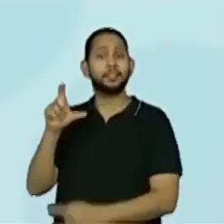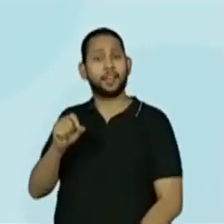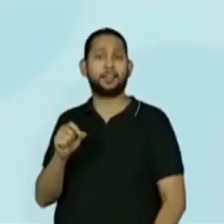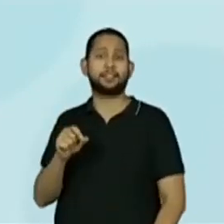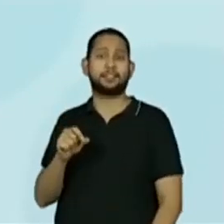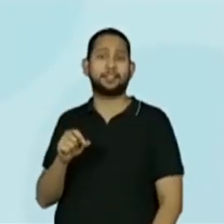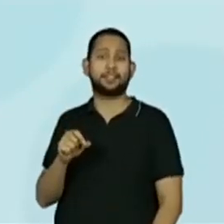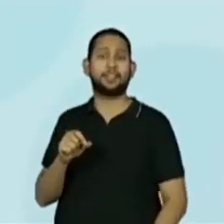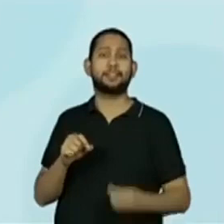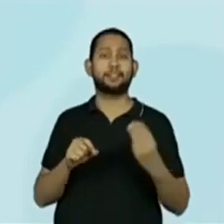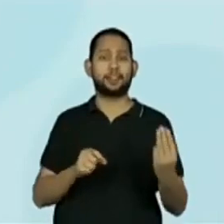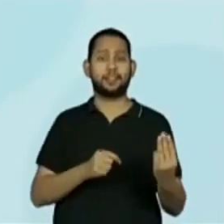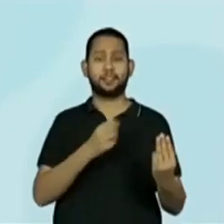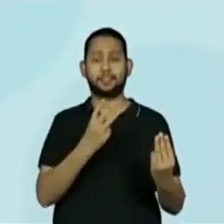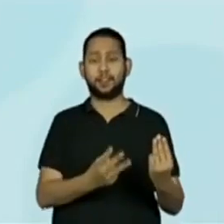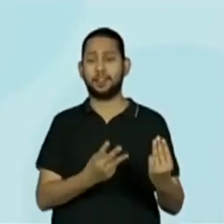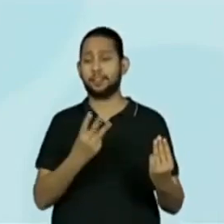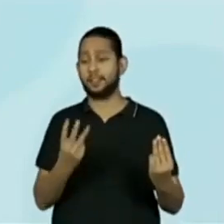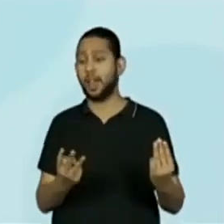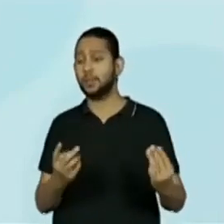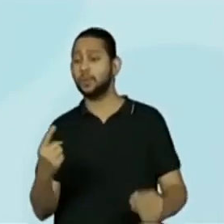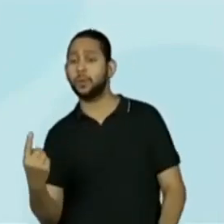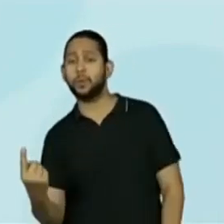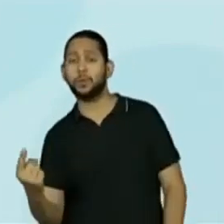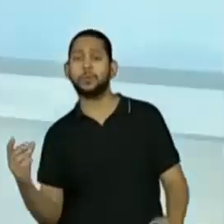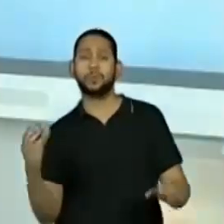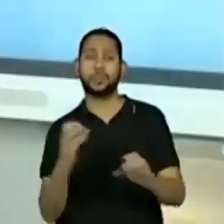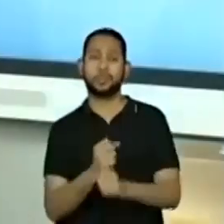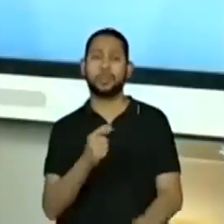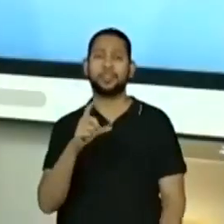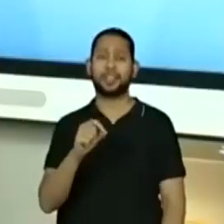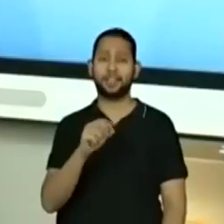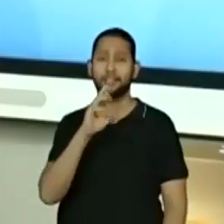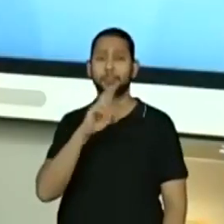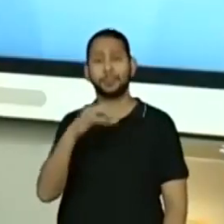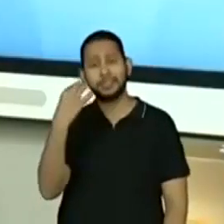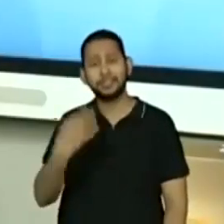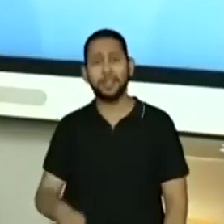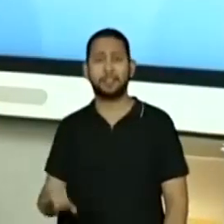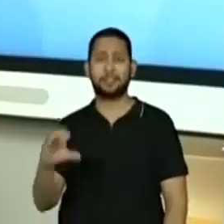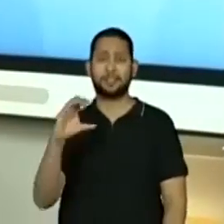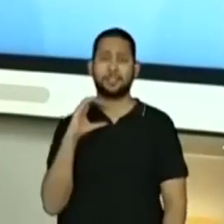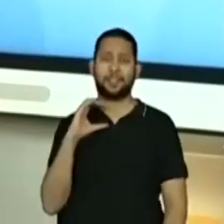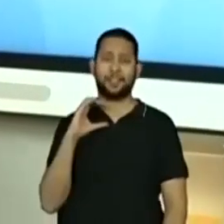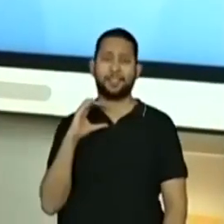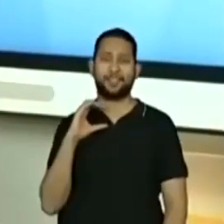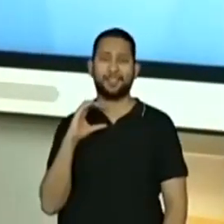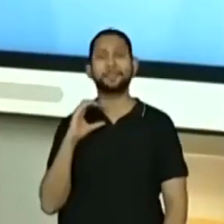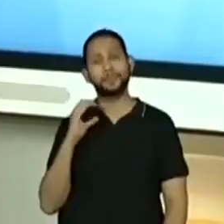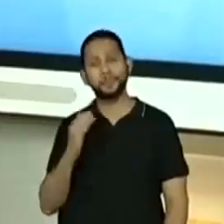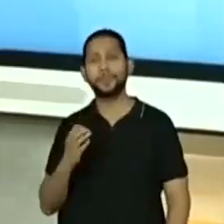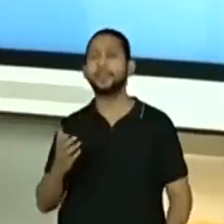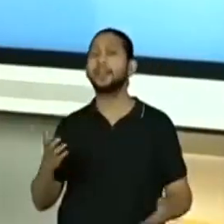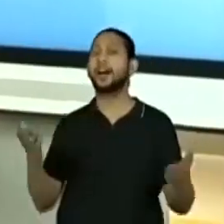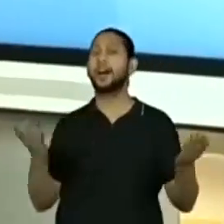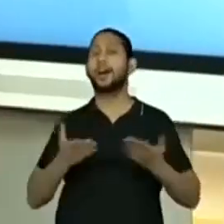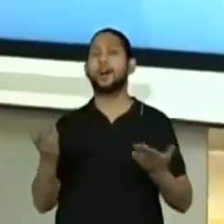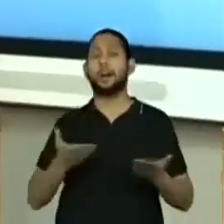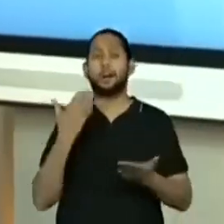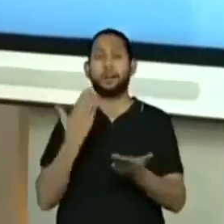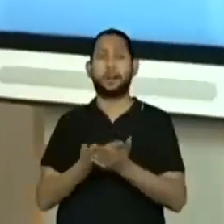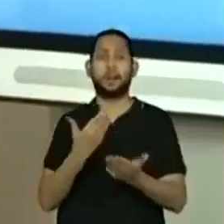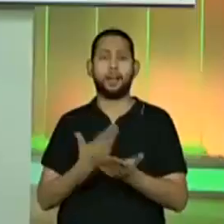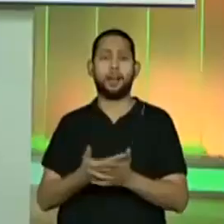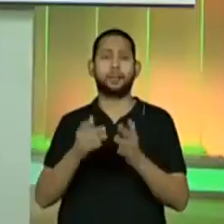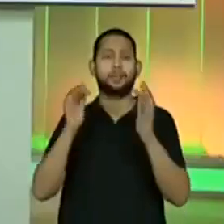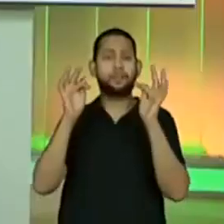a alternativa C. Acertou quem colocou C. Bom, vamos chegando aí ao fim de mais uma aula